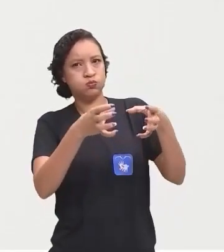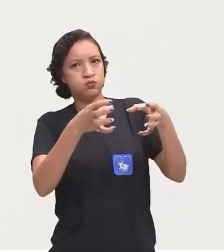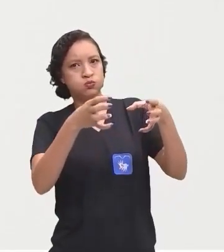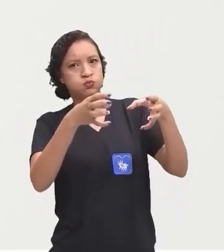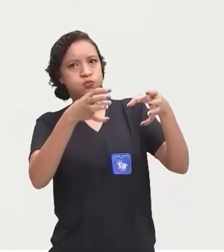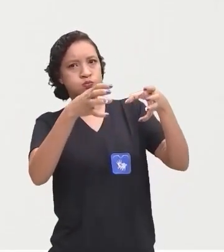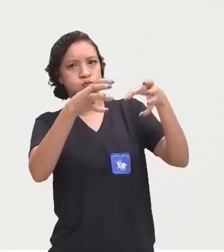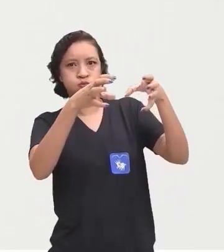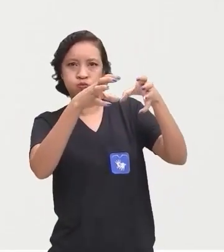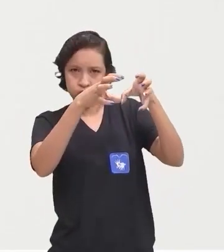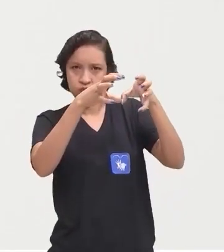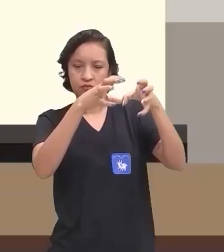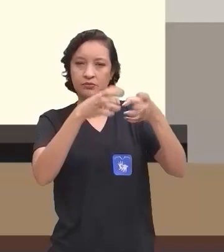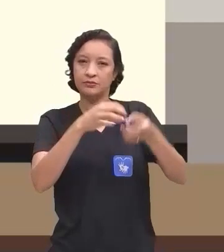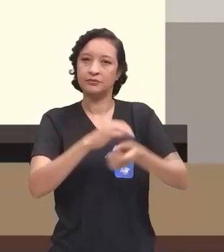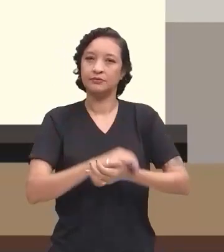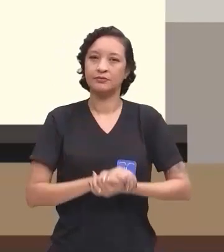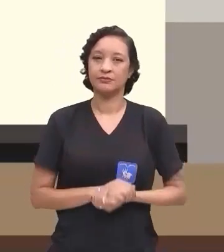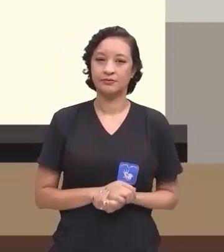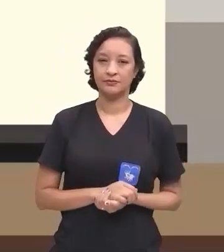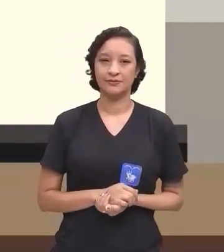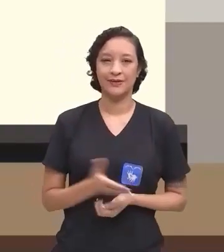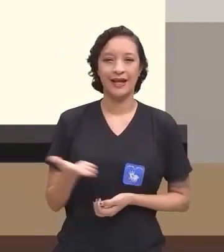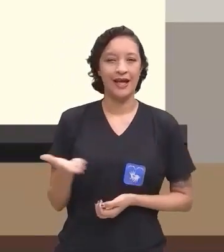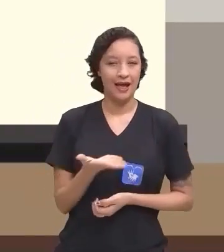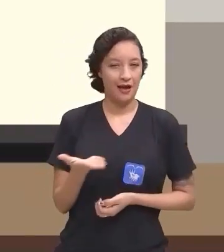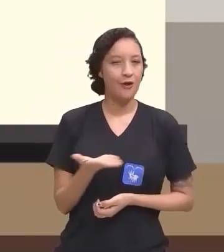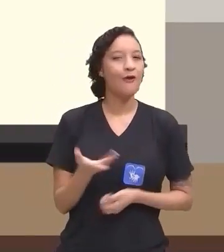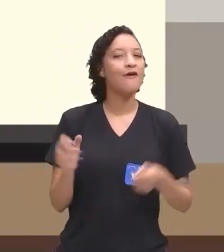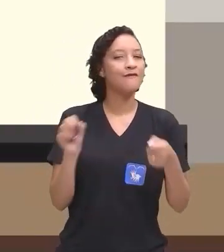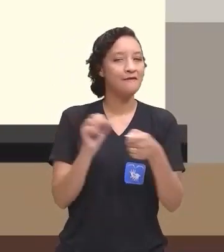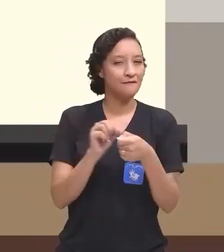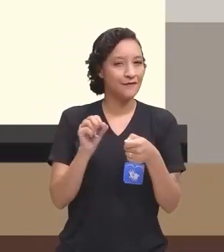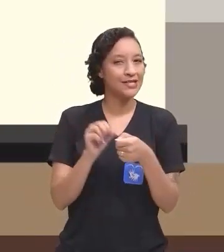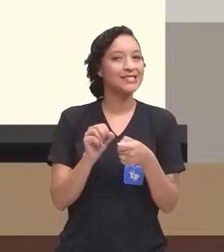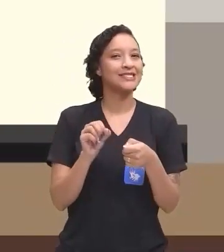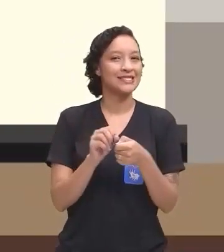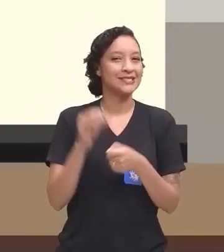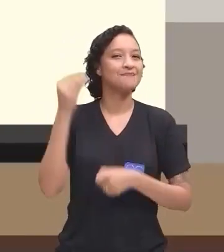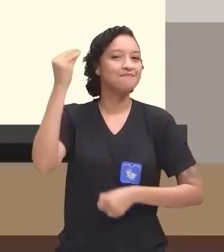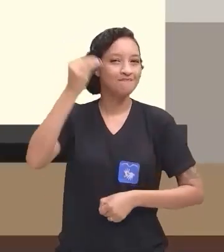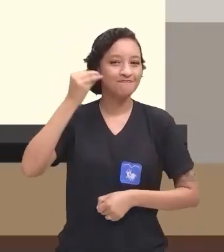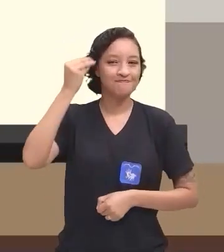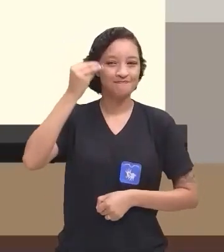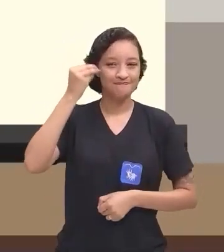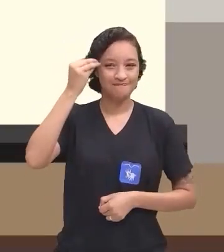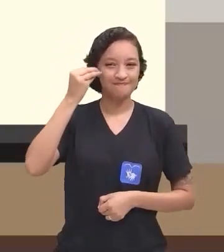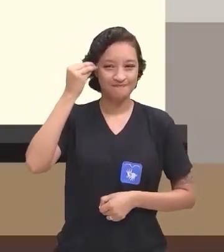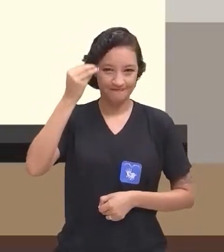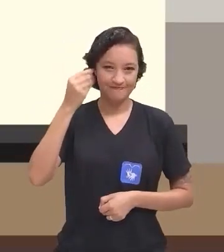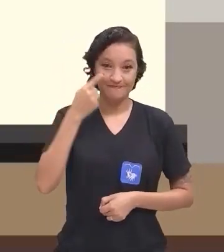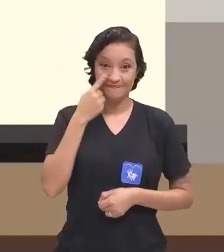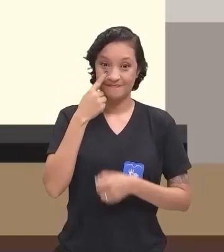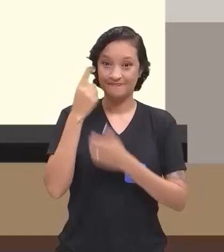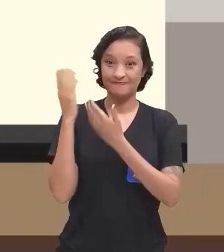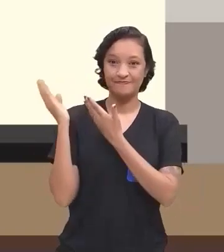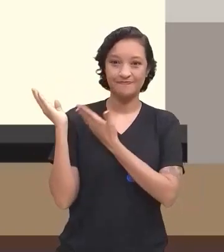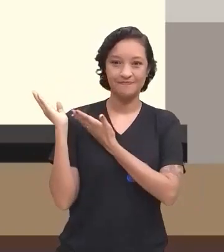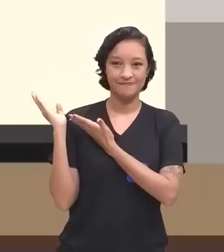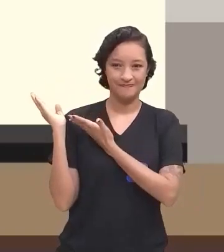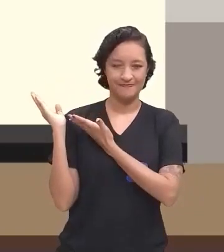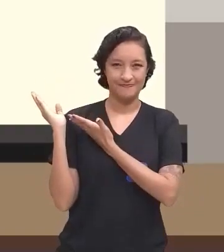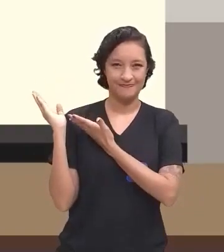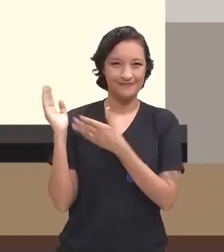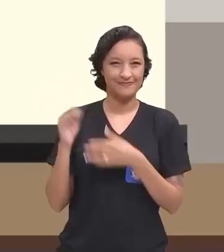o vinagre. Agora nós vamos tentar fazer o nosso experimento do tal balão que enche sozinho. Será